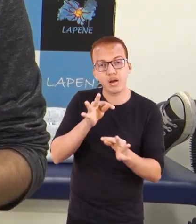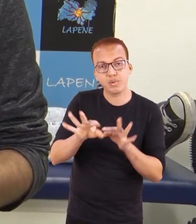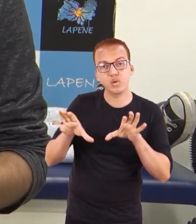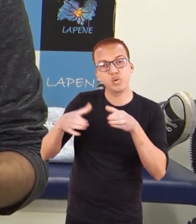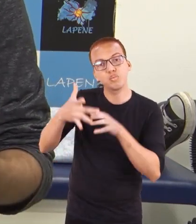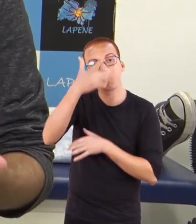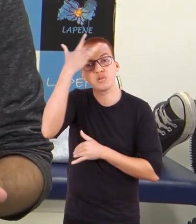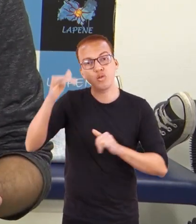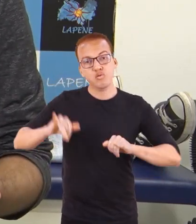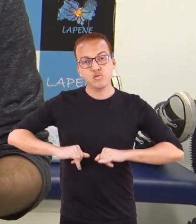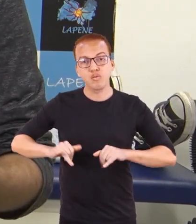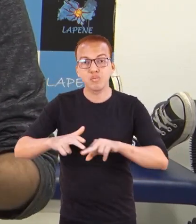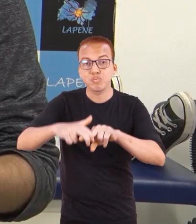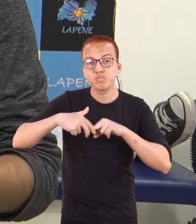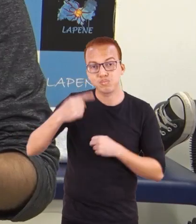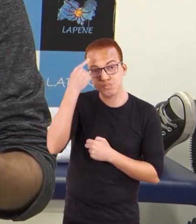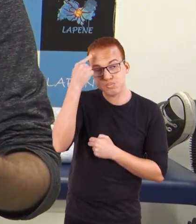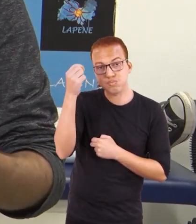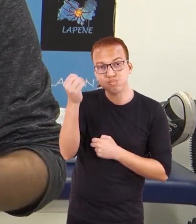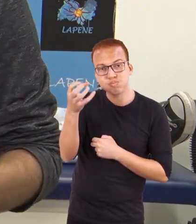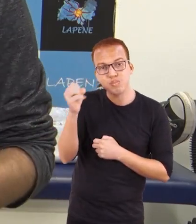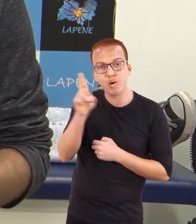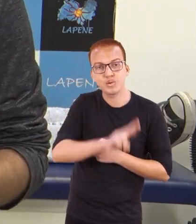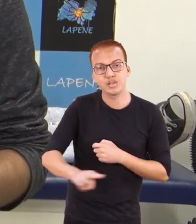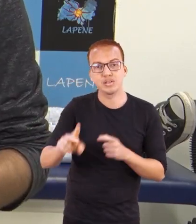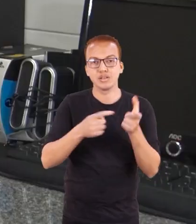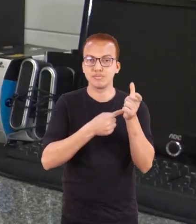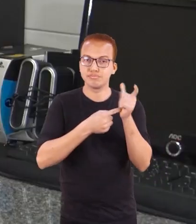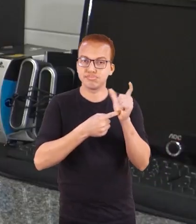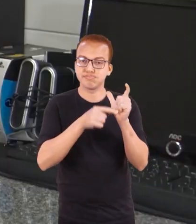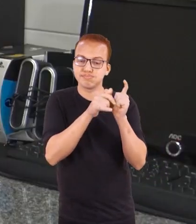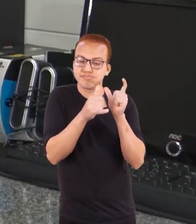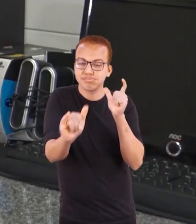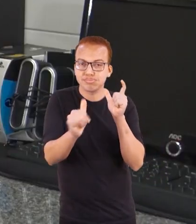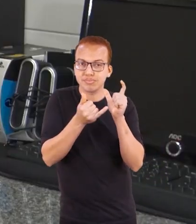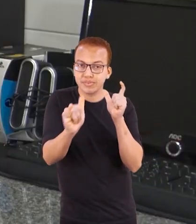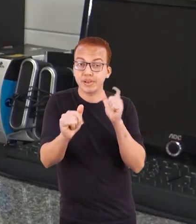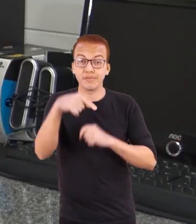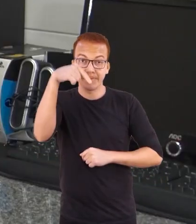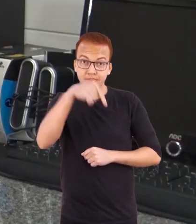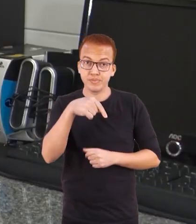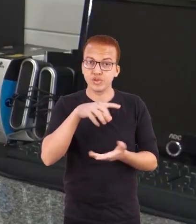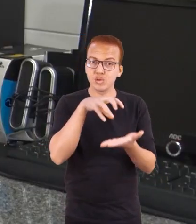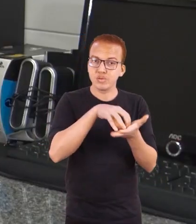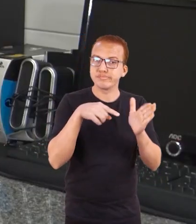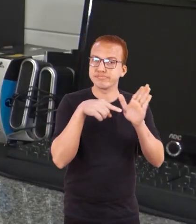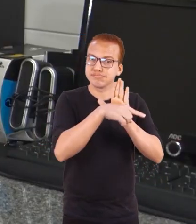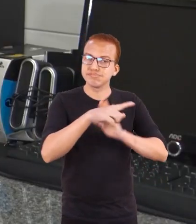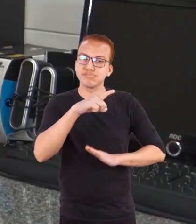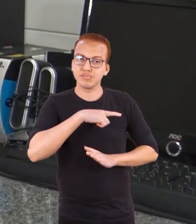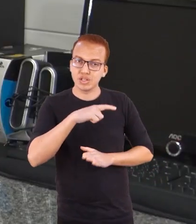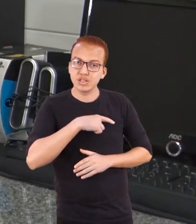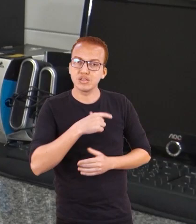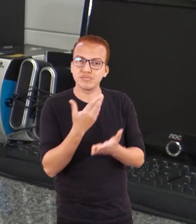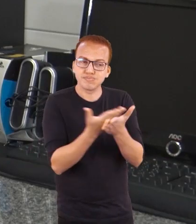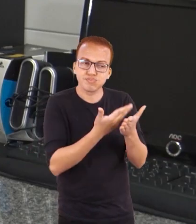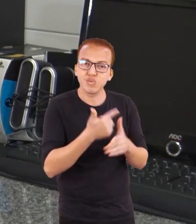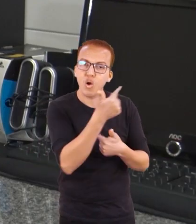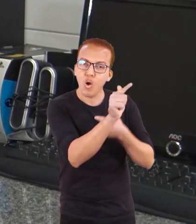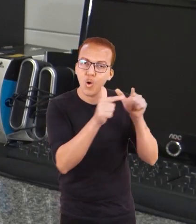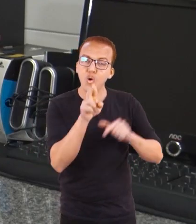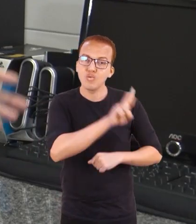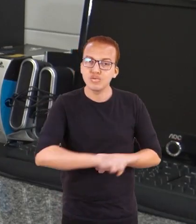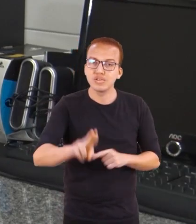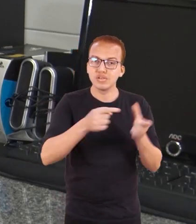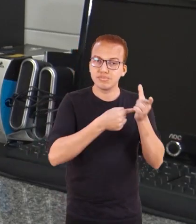tratamento de pessoas com enxaqueca a partir da eletroestimulação. Aqui no nosso laboratório já tem outros estudos utilizando a